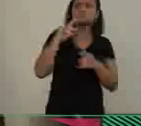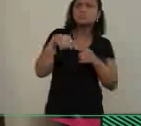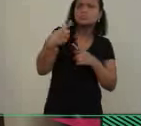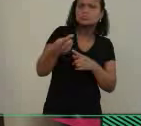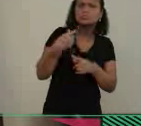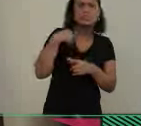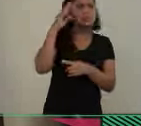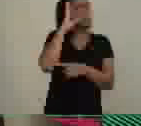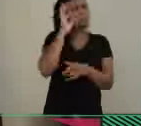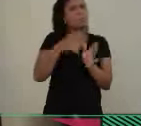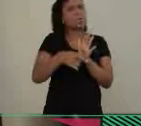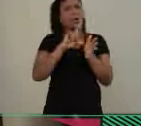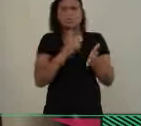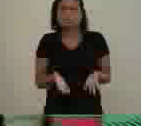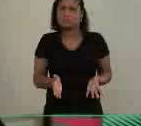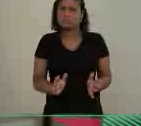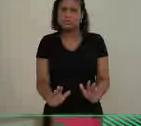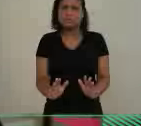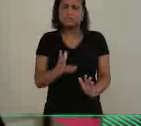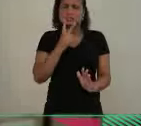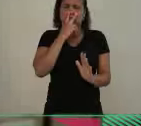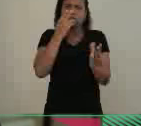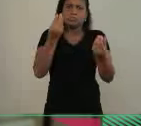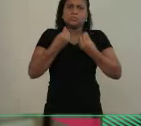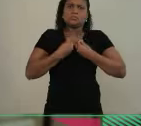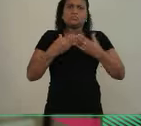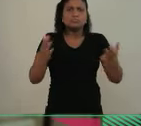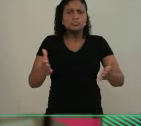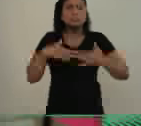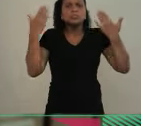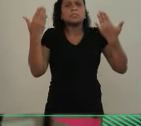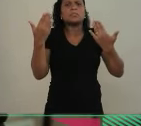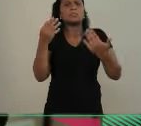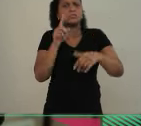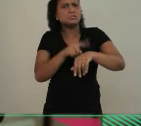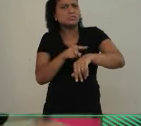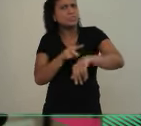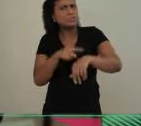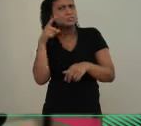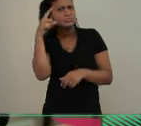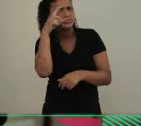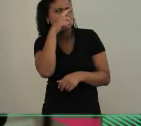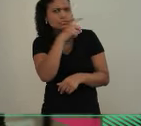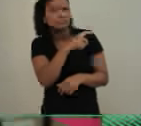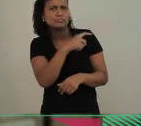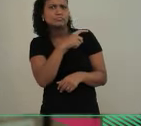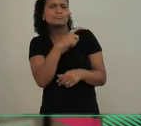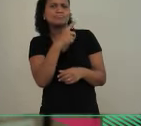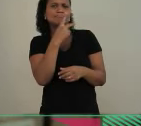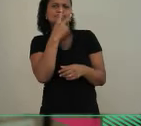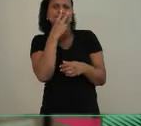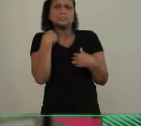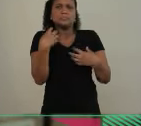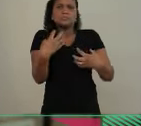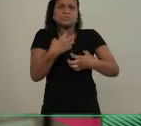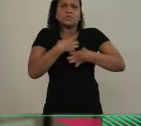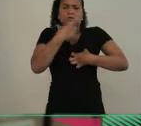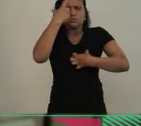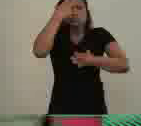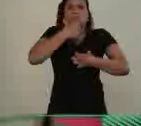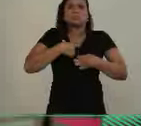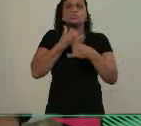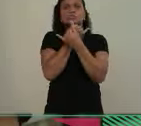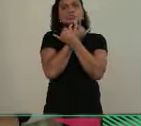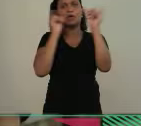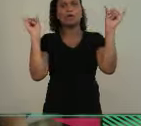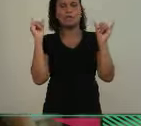tremenda de uma surpresa. Um momento difícil que deixou a gente num estado meio de choque, assim, de